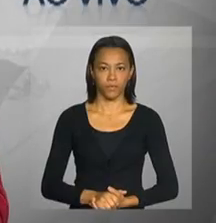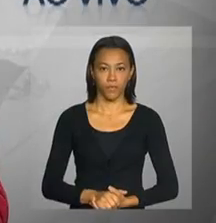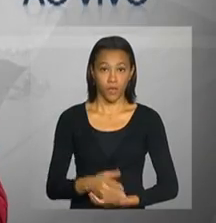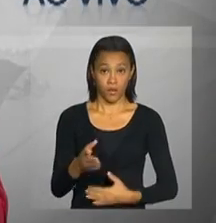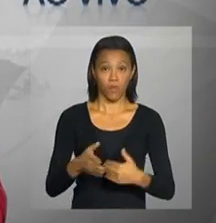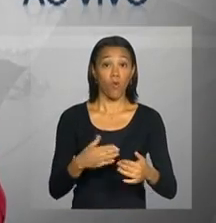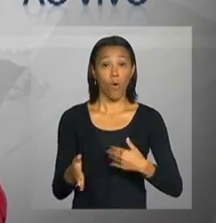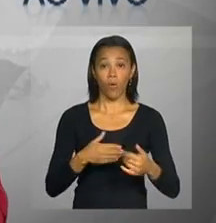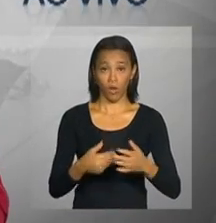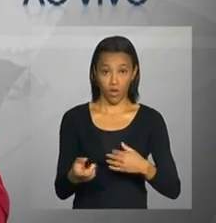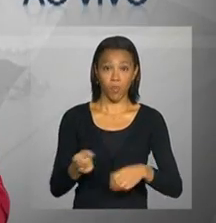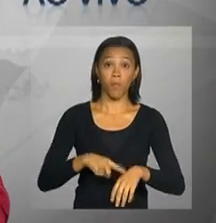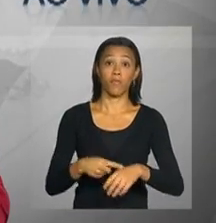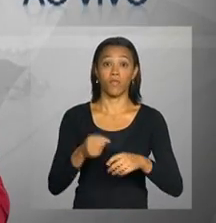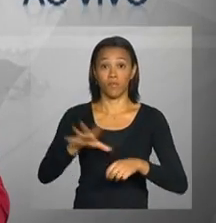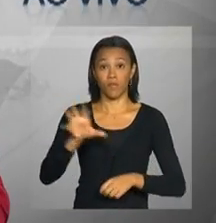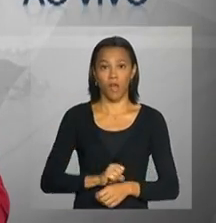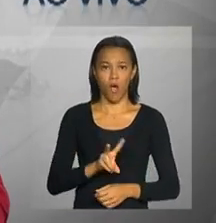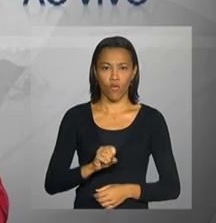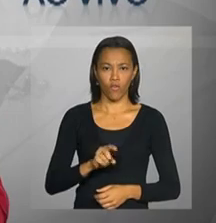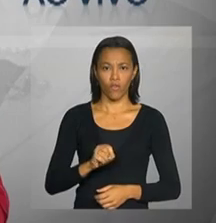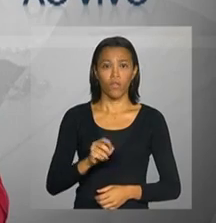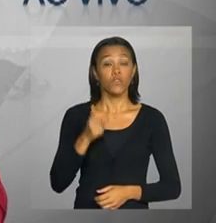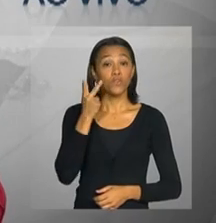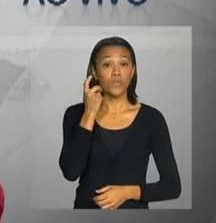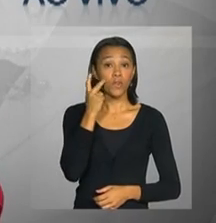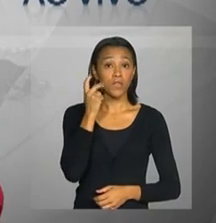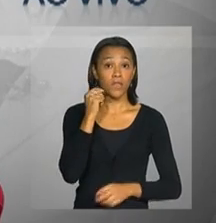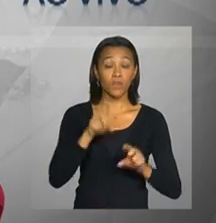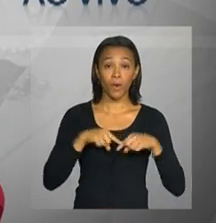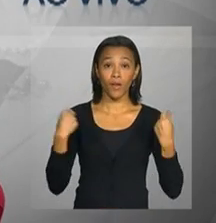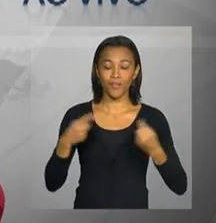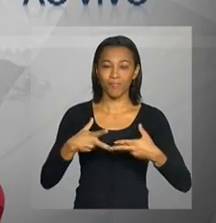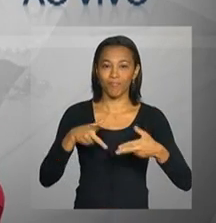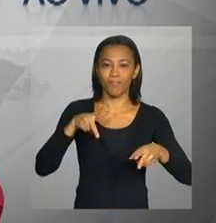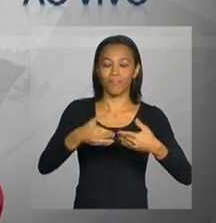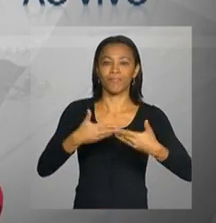E nós voltamos a qualquer momento ao vivo de Fortaleza com a cerimônia de